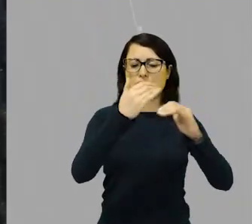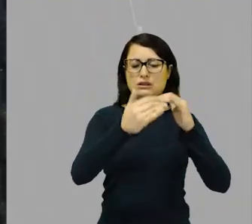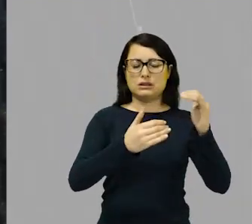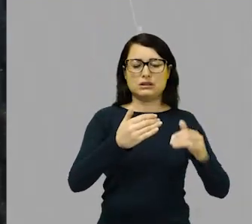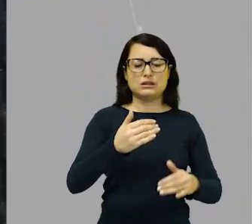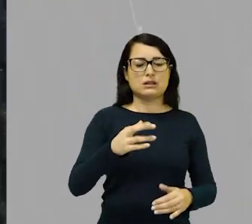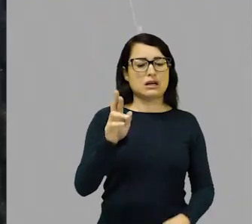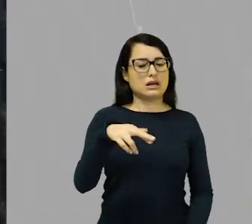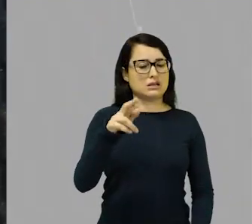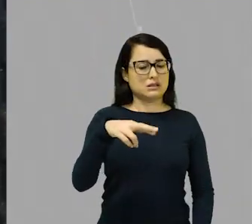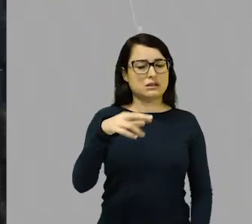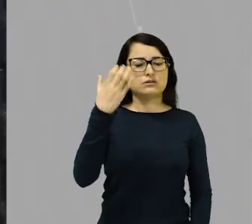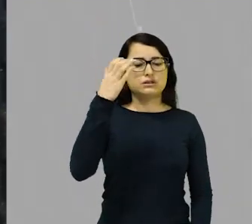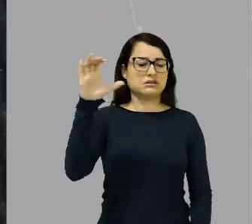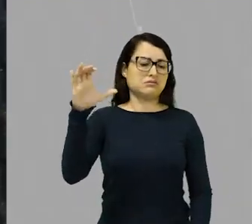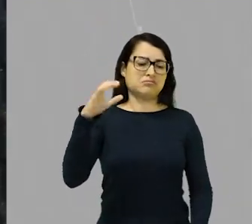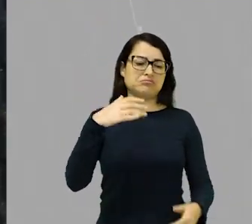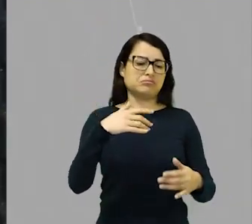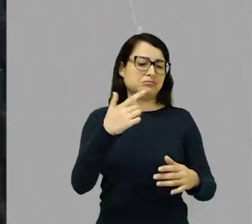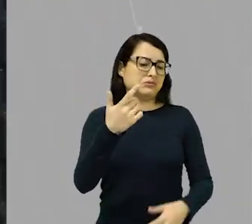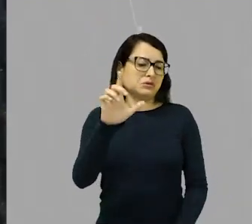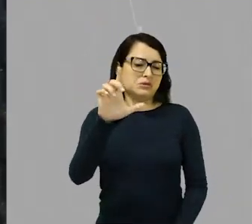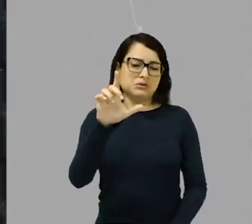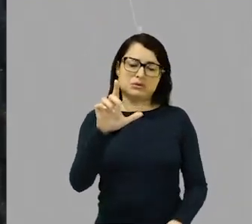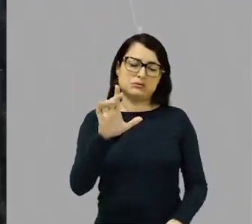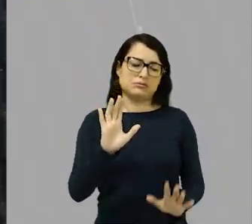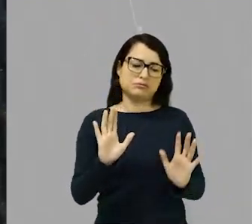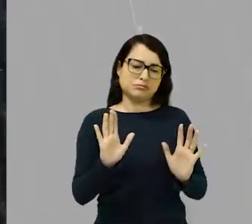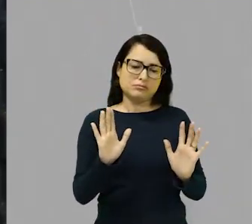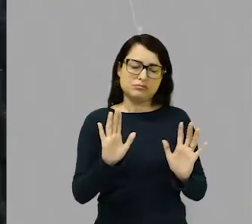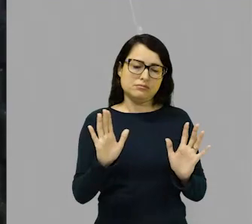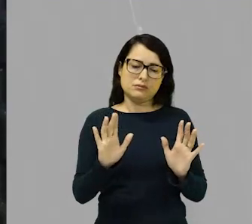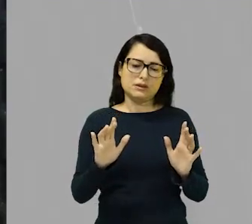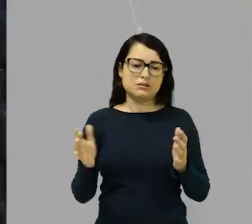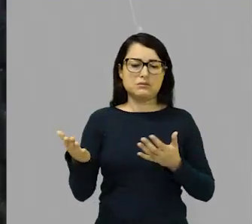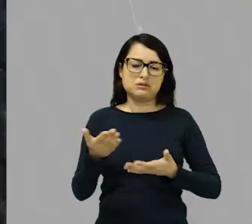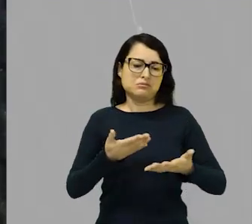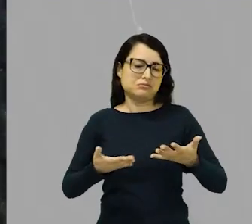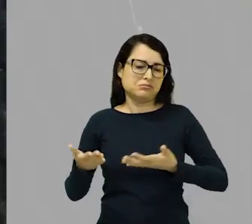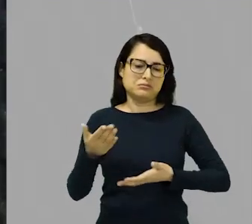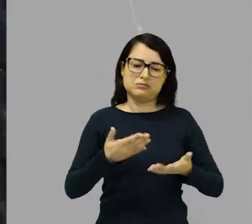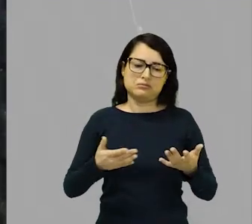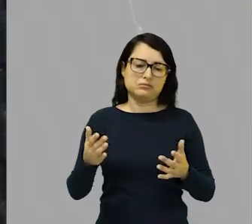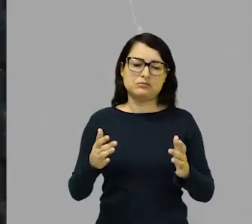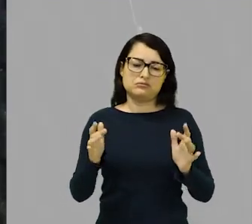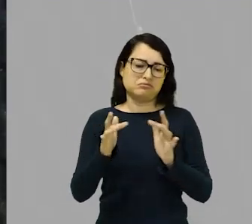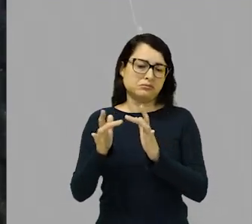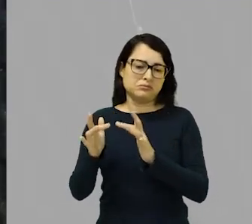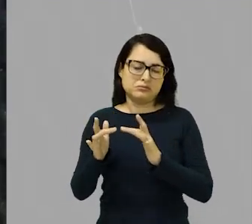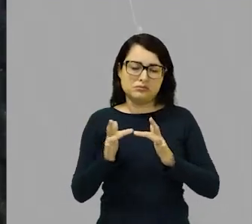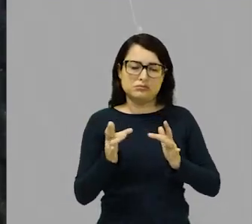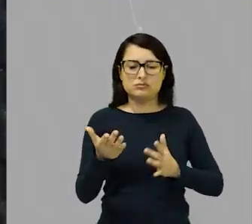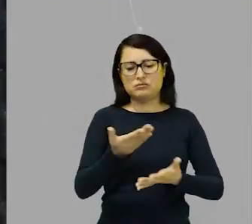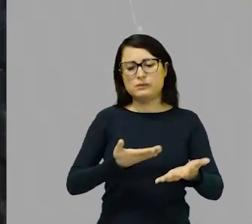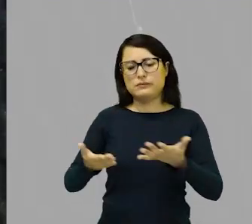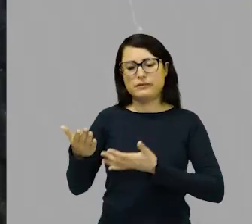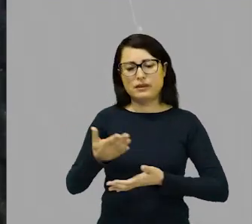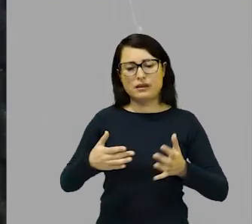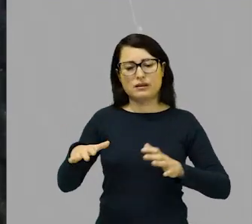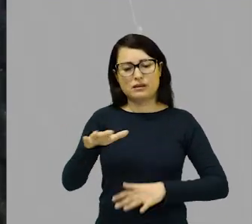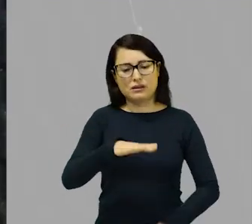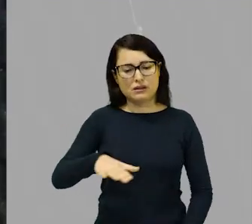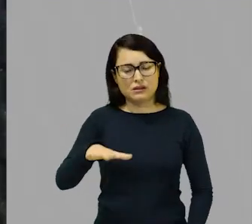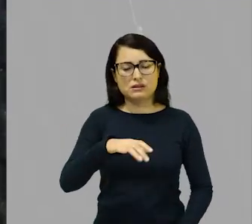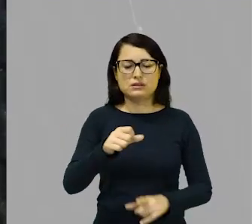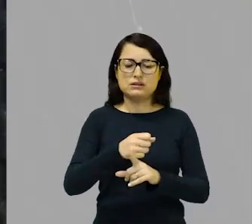razão científica, seja lá do que for. E tudo bem, elas convivem ali na mesma sociedade, elas interagem no mesmo